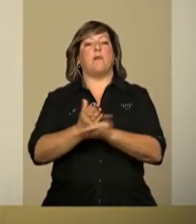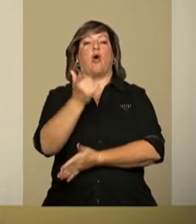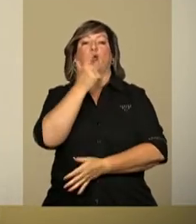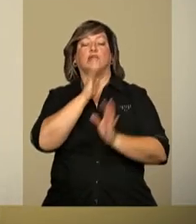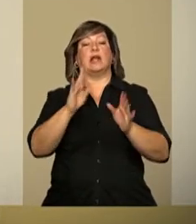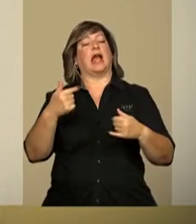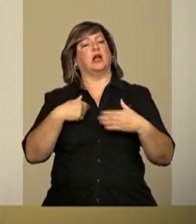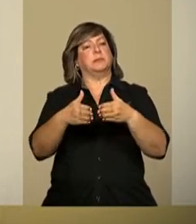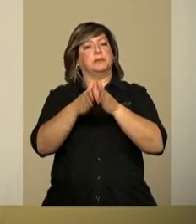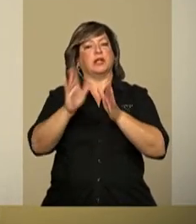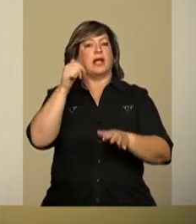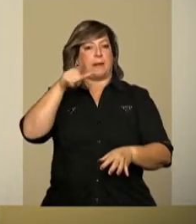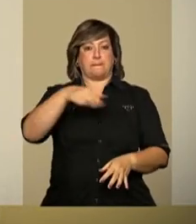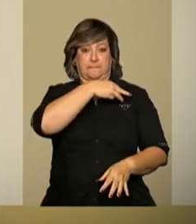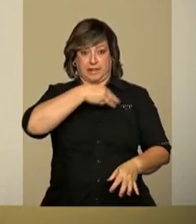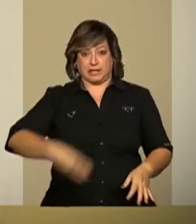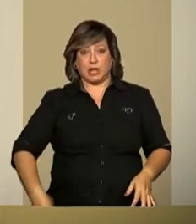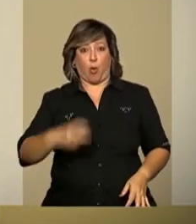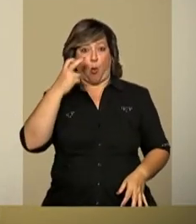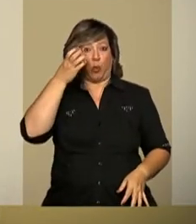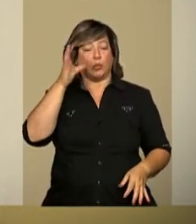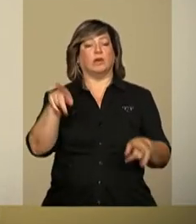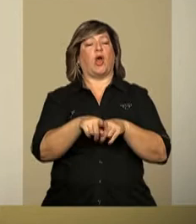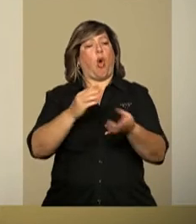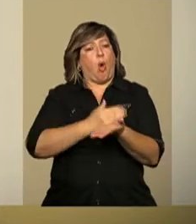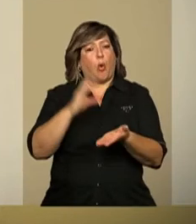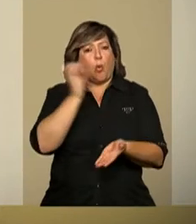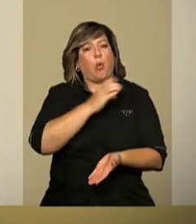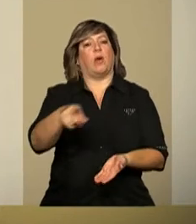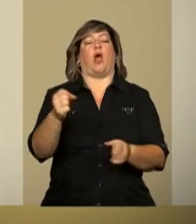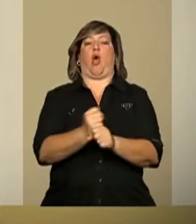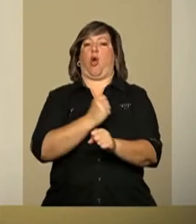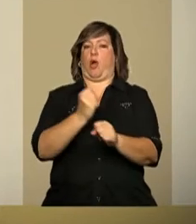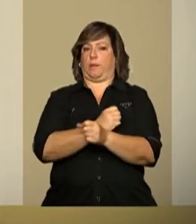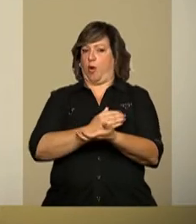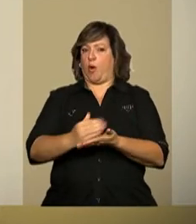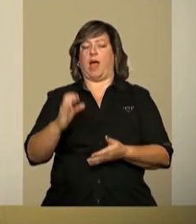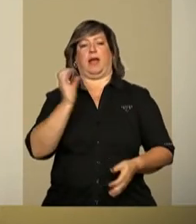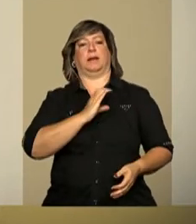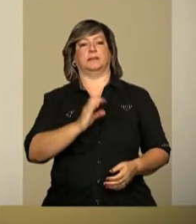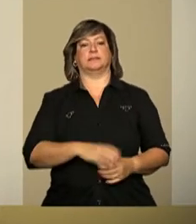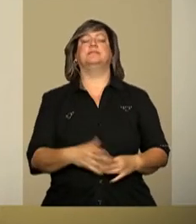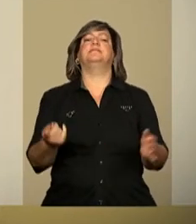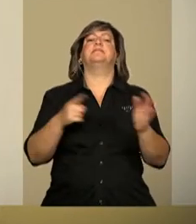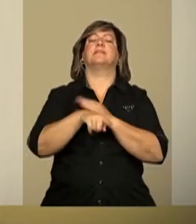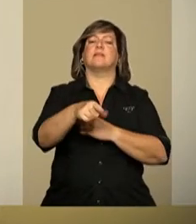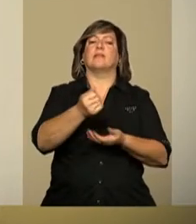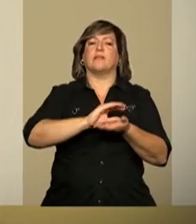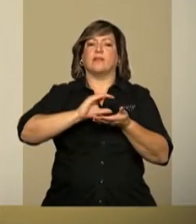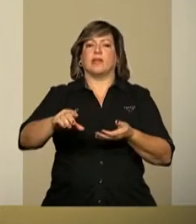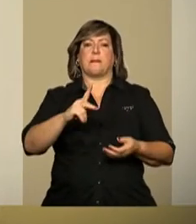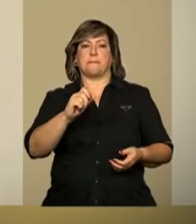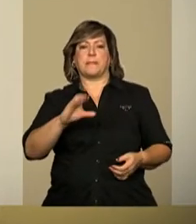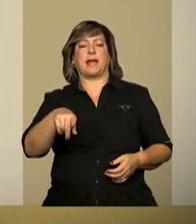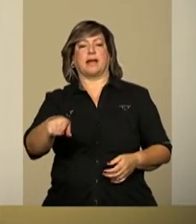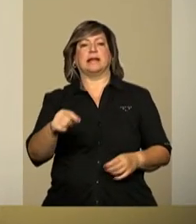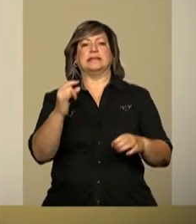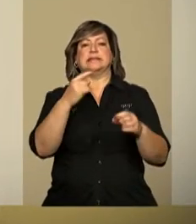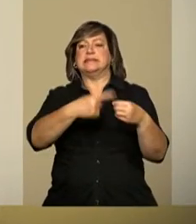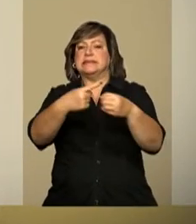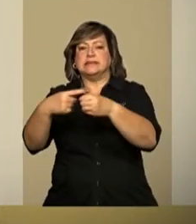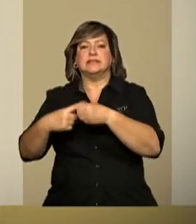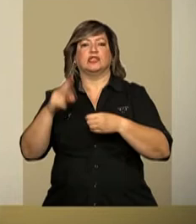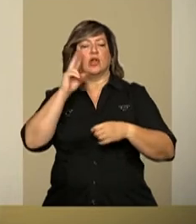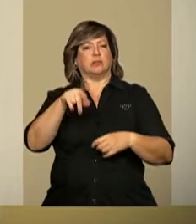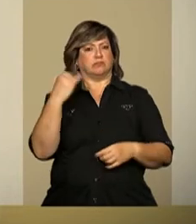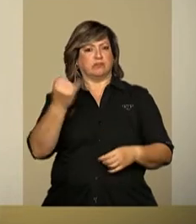da cultura que comece essas obras o quanto antes os investimentos do PAC cidades históricas vão IMP funcionar ainda mais o turismo aqui